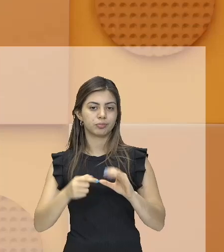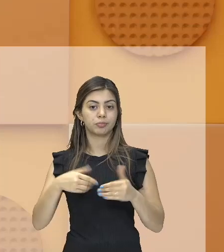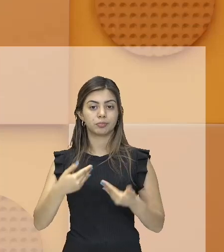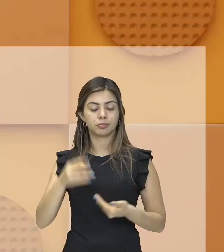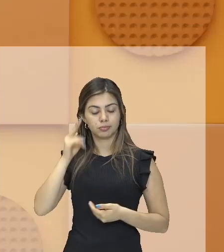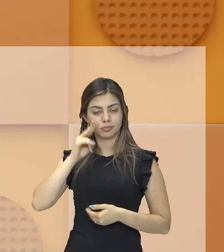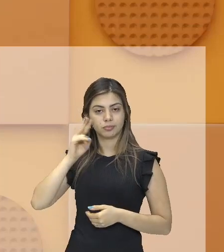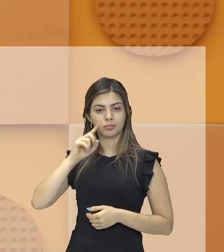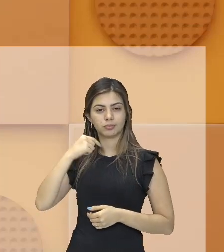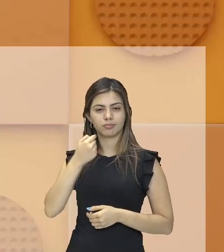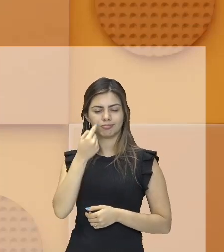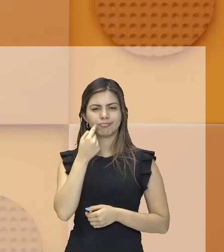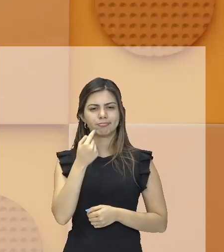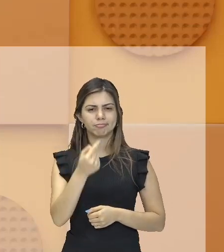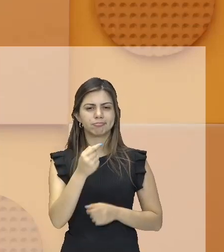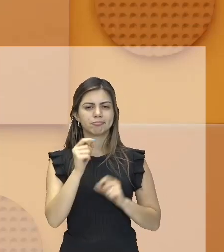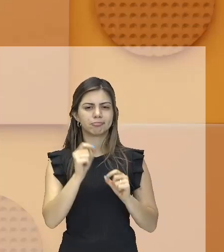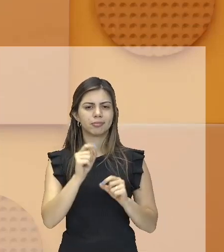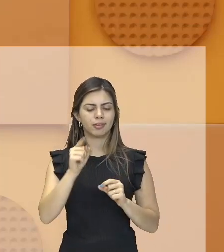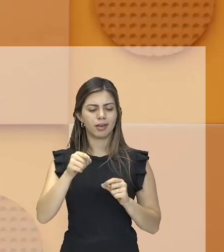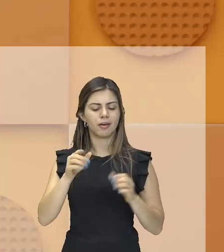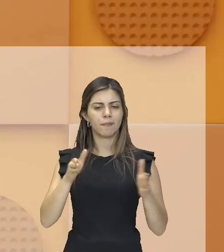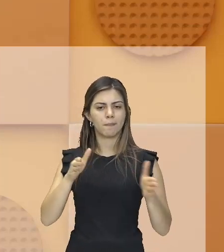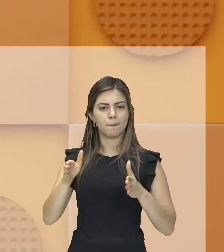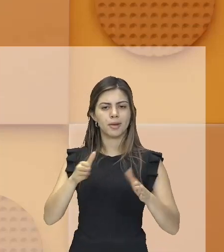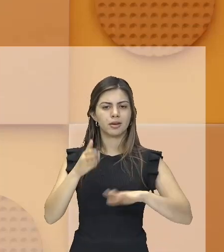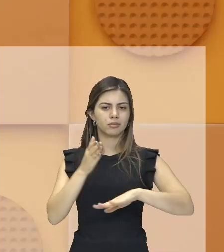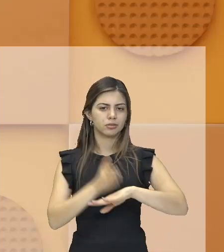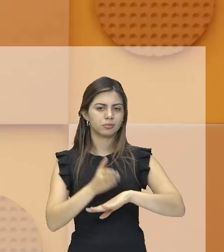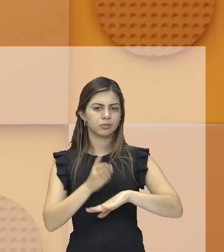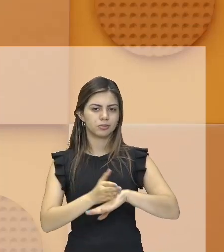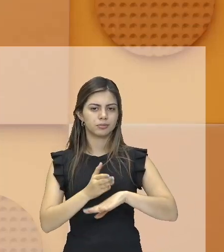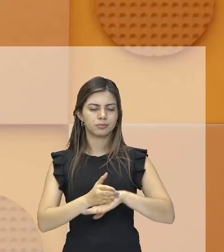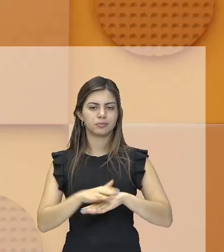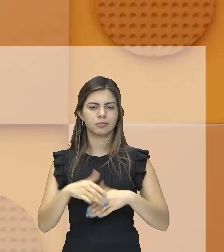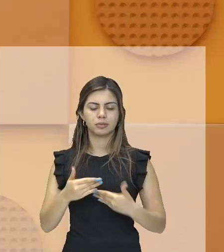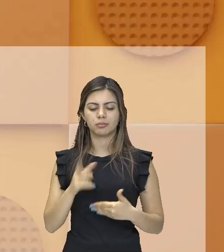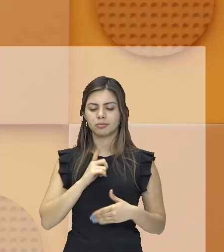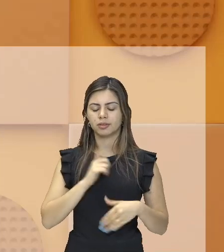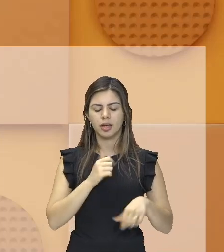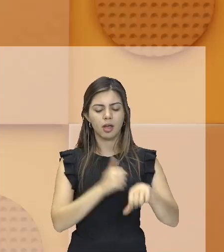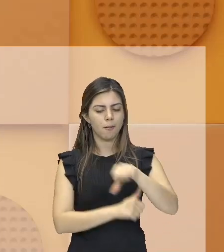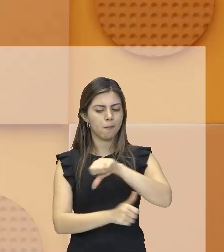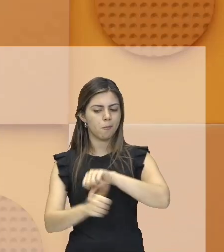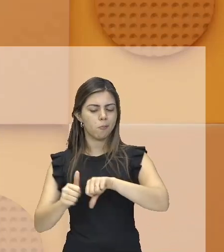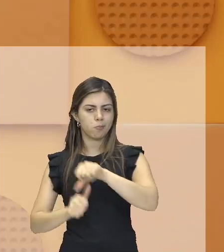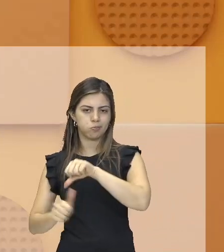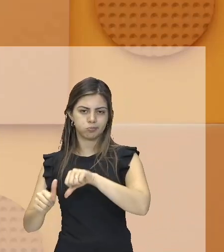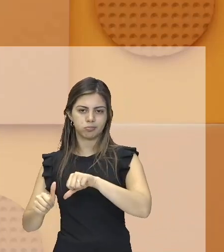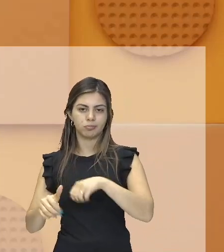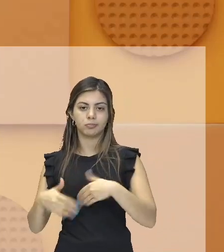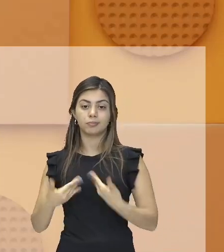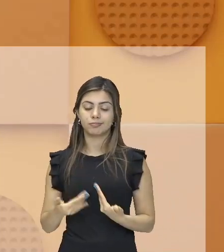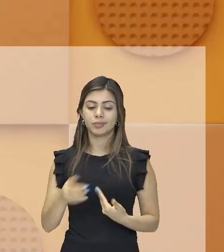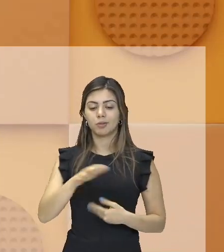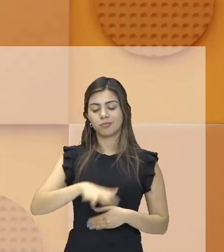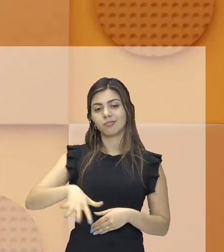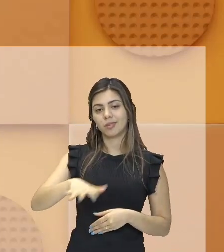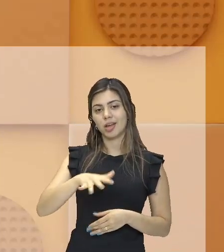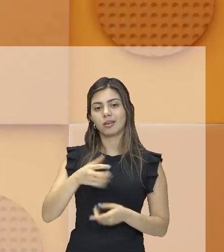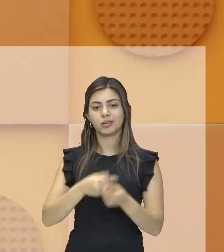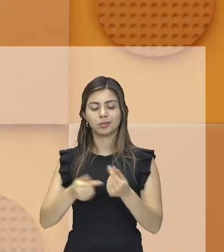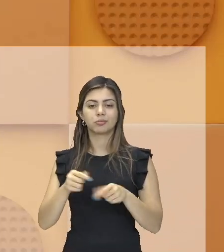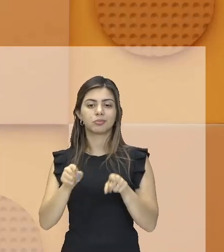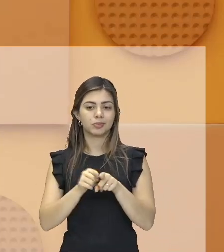estamos observando aí a Idade Moderna, um momento em que há muitas transformações. E a economia também vai passar por